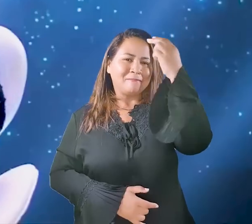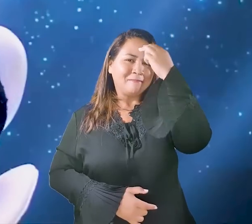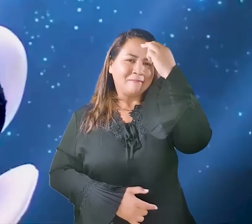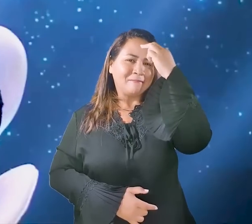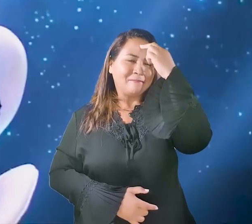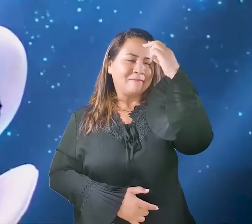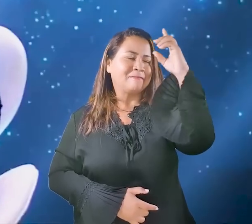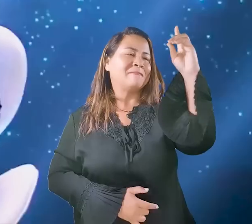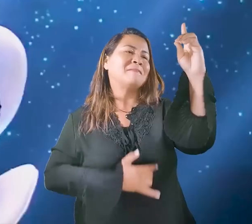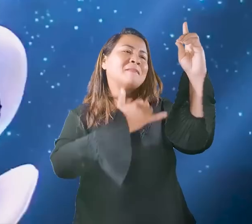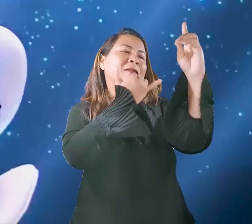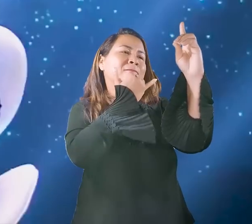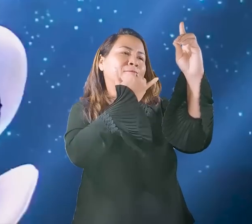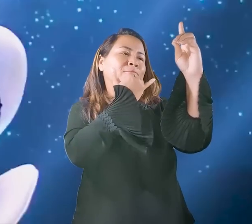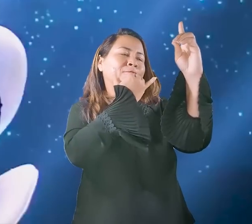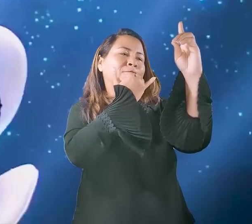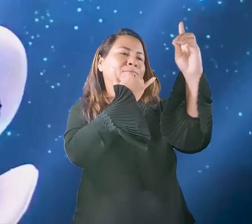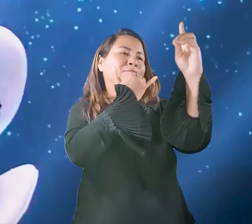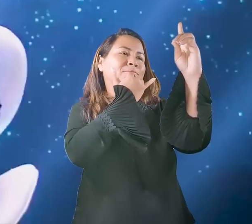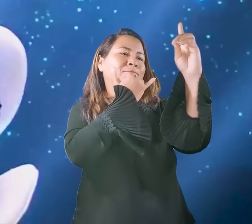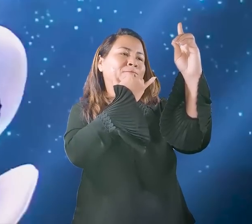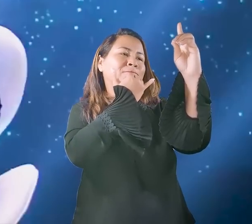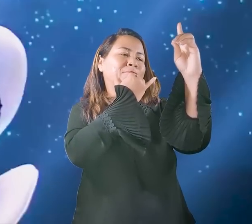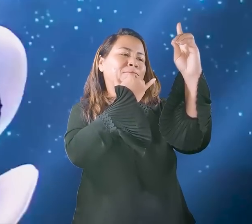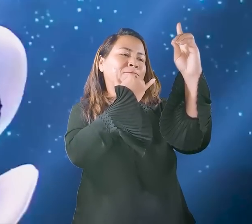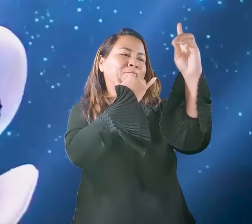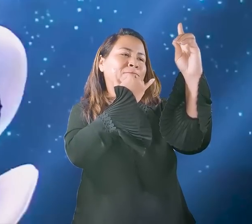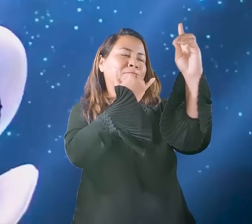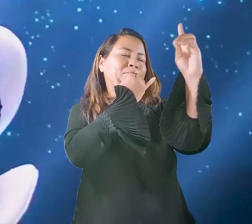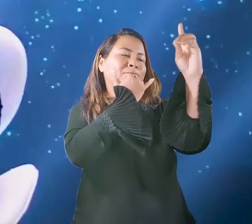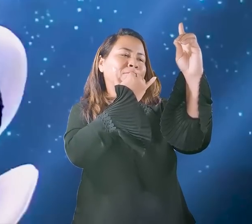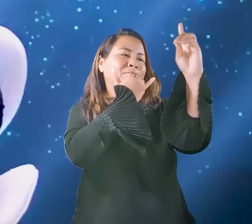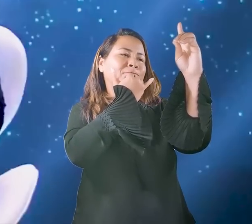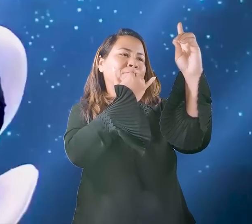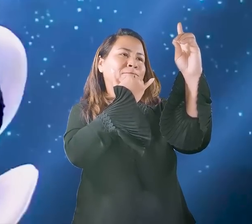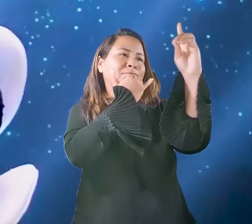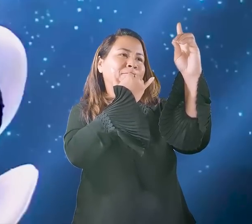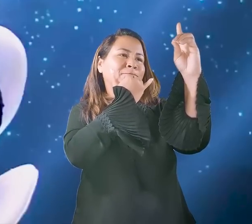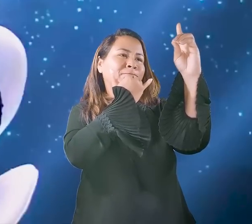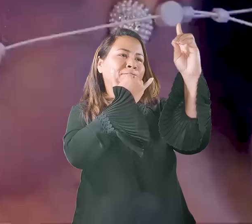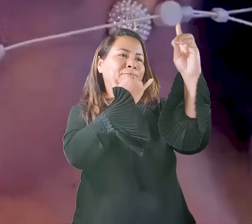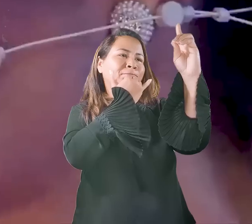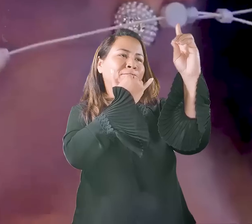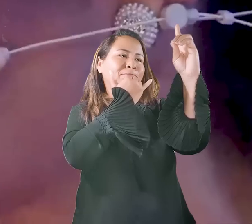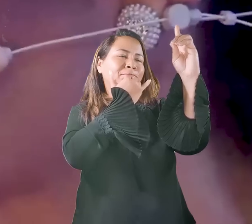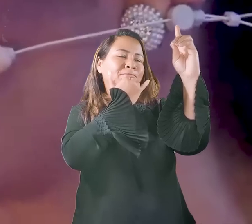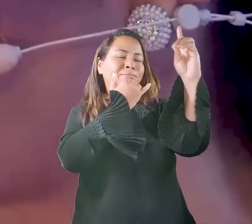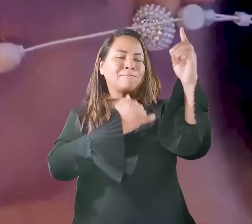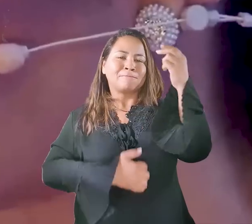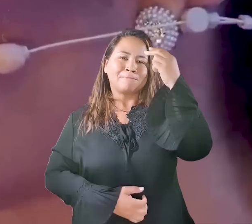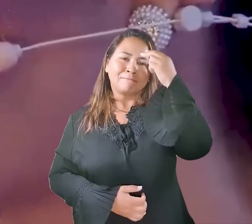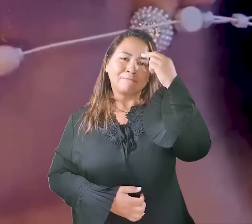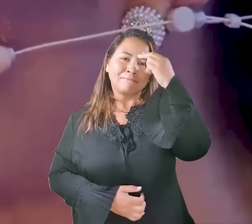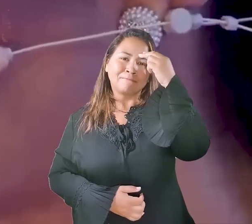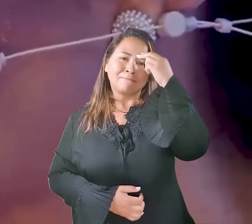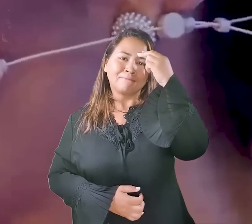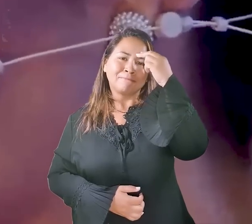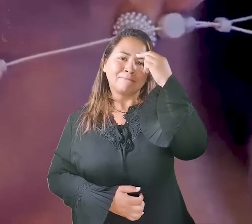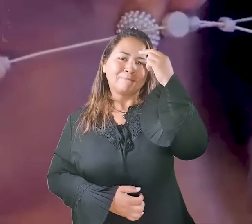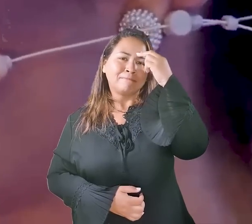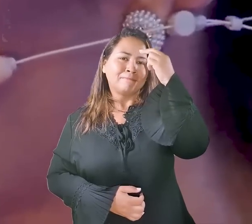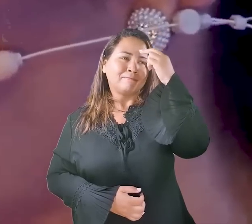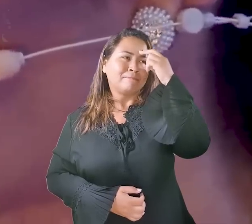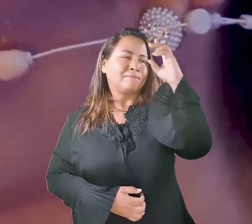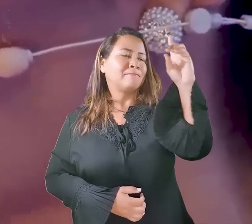muito, sinto muito, sinto muito, sinto muito. No início da sobrancelha, por